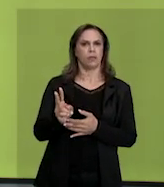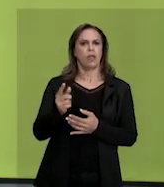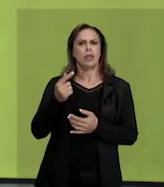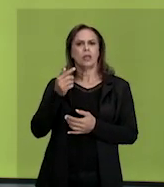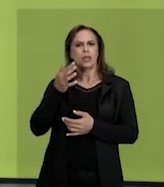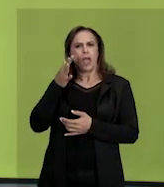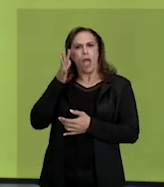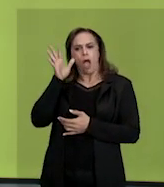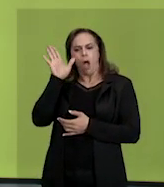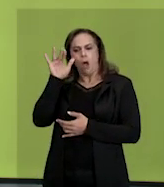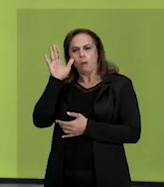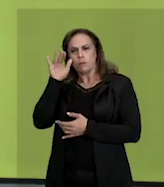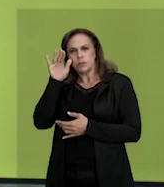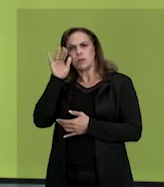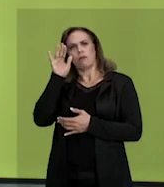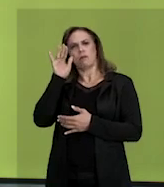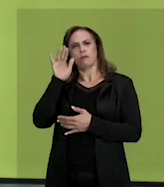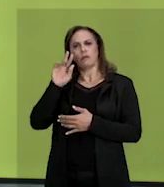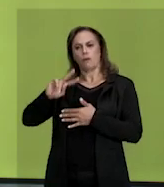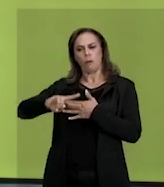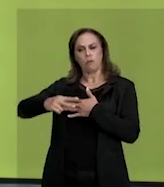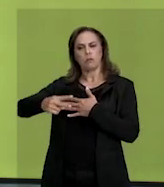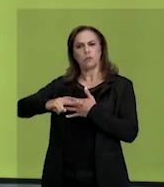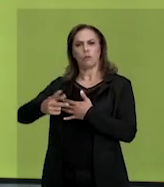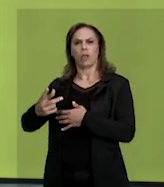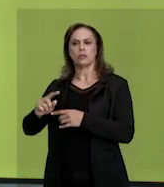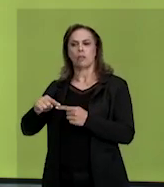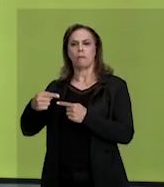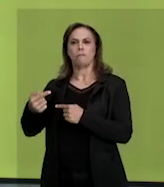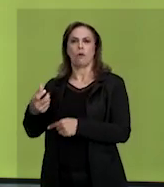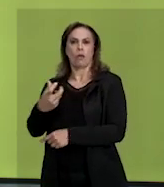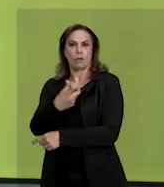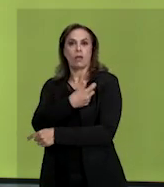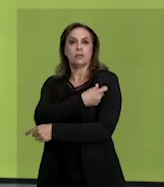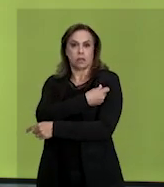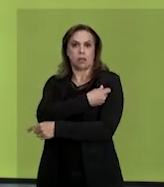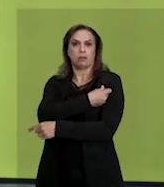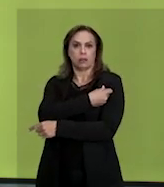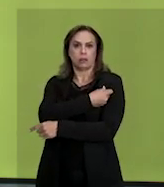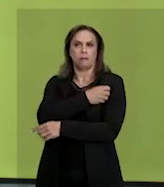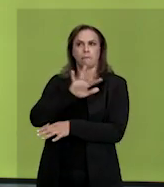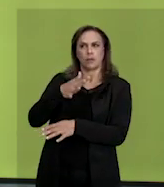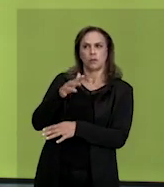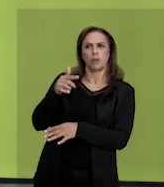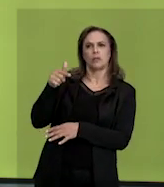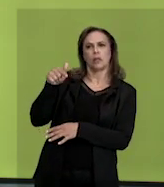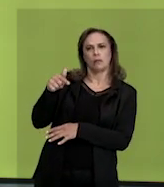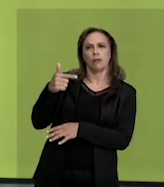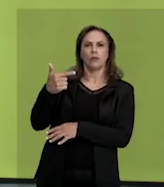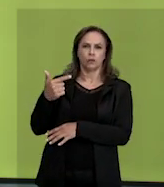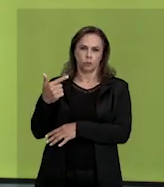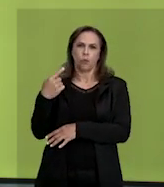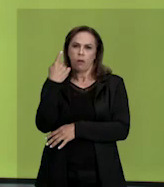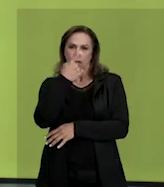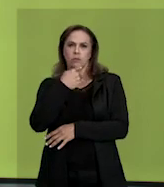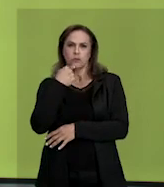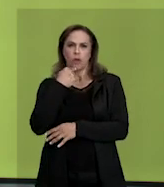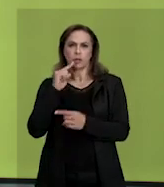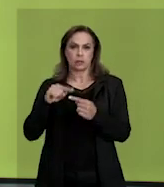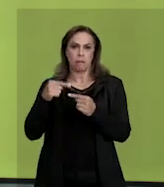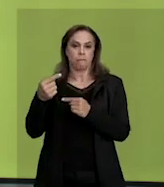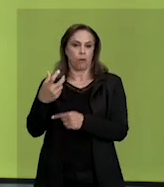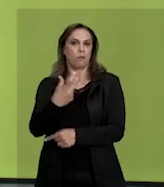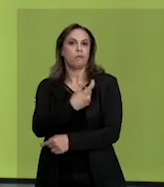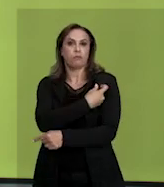após a vacina, né? Leia-se até 72 horas após a vacinação acontecer, devemos analisar